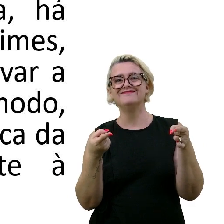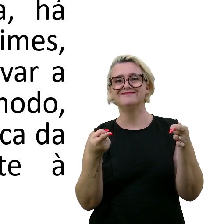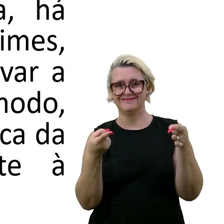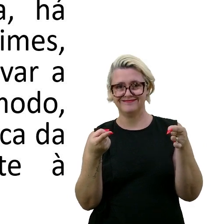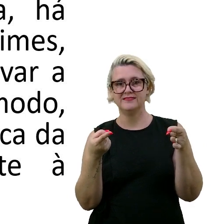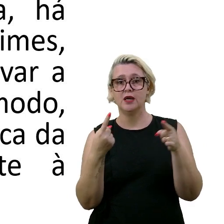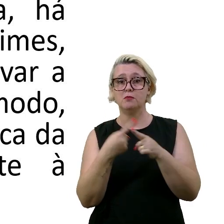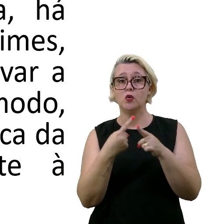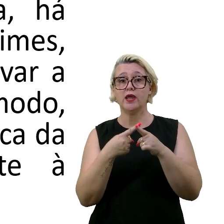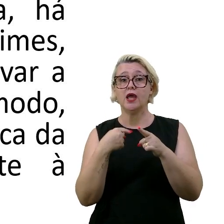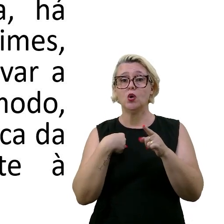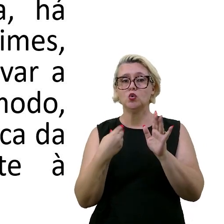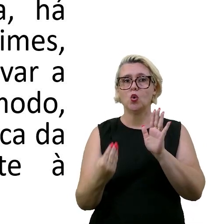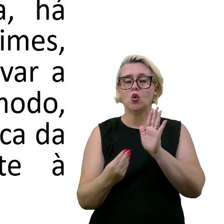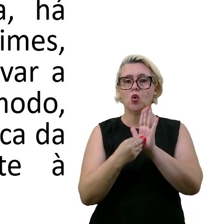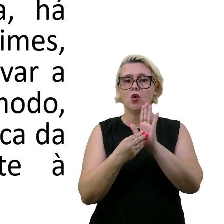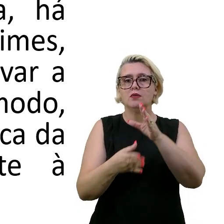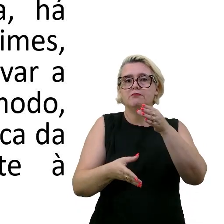como se eu tivesse